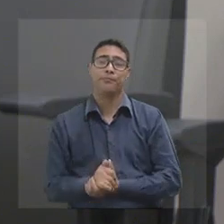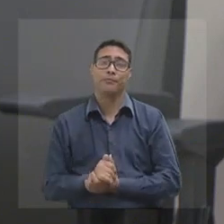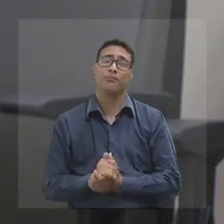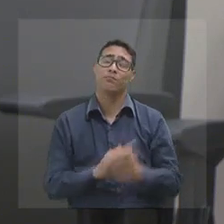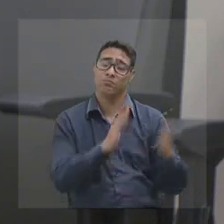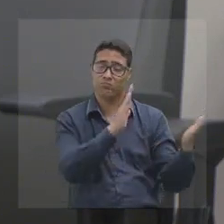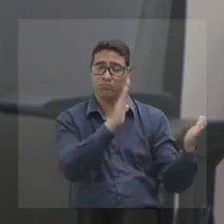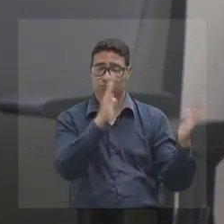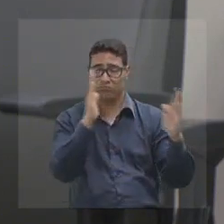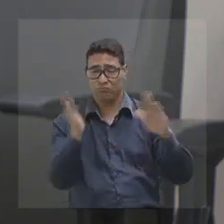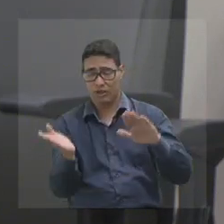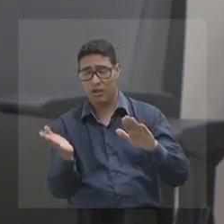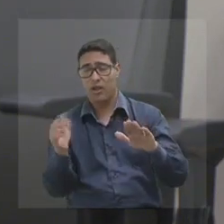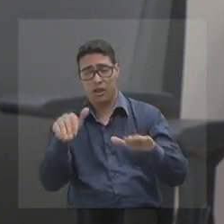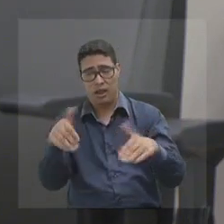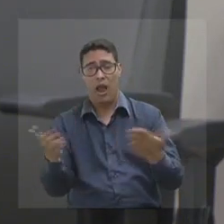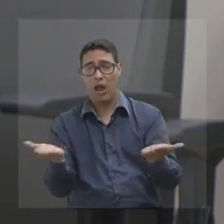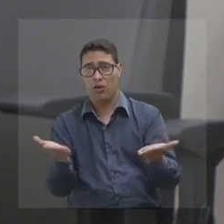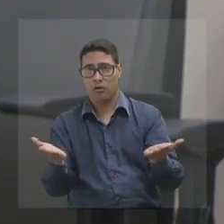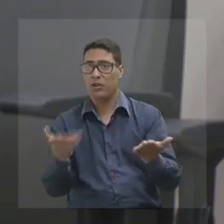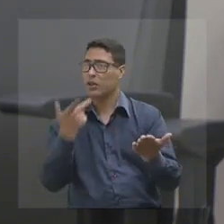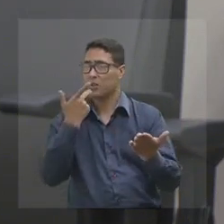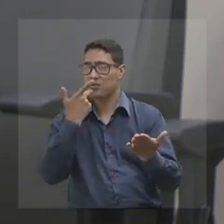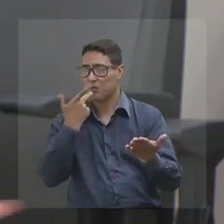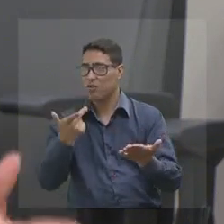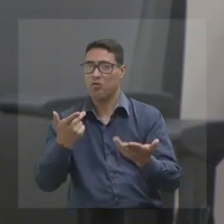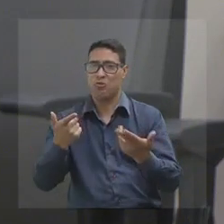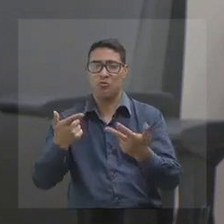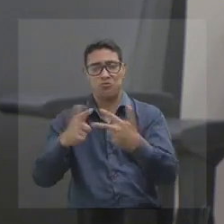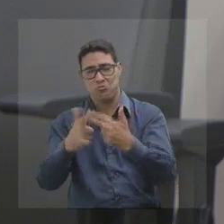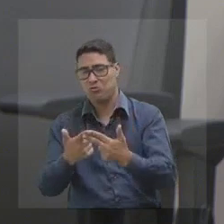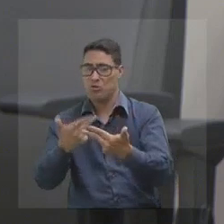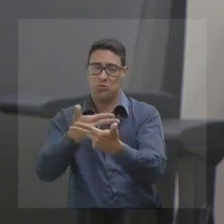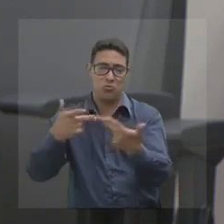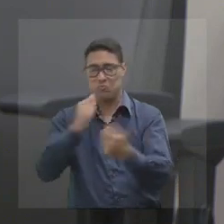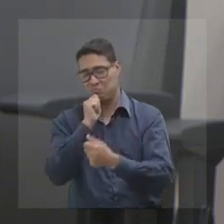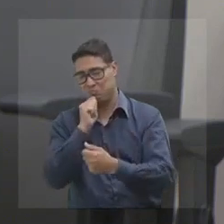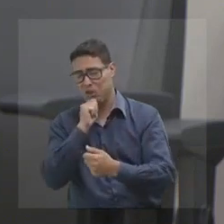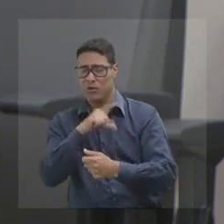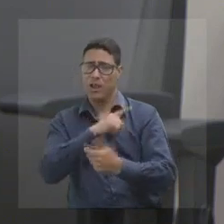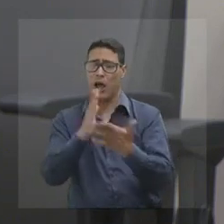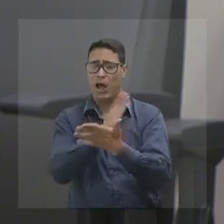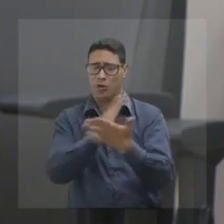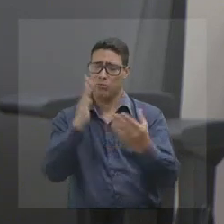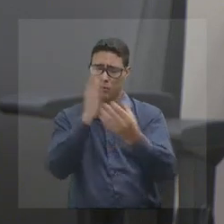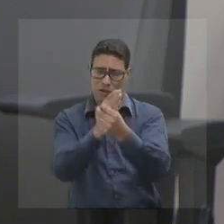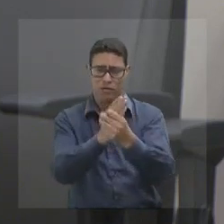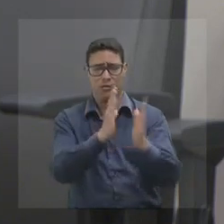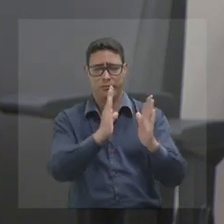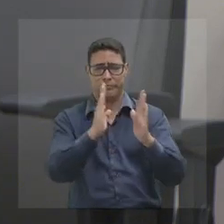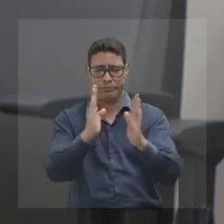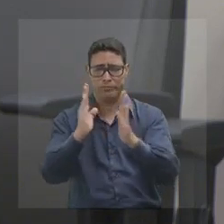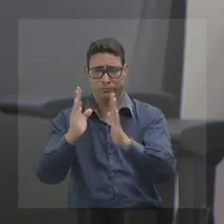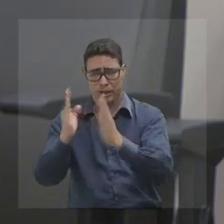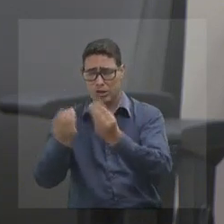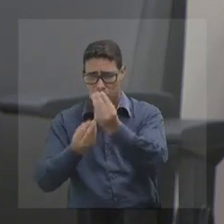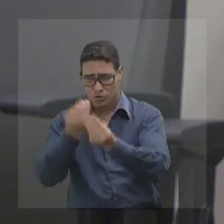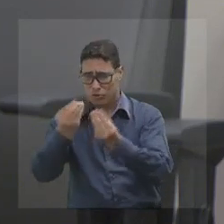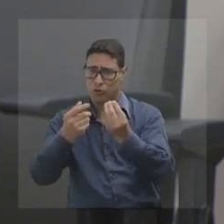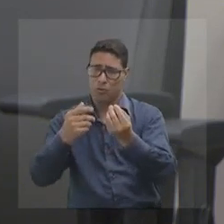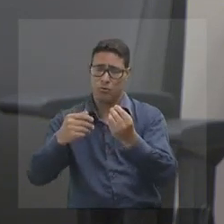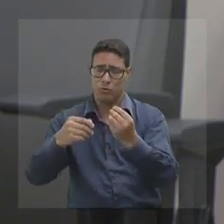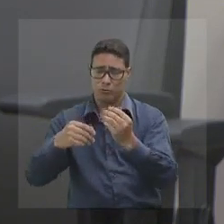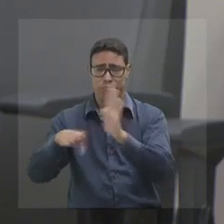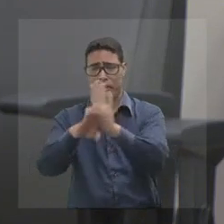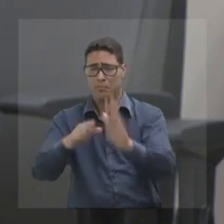tanto é que nós não soltamos Ainda nenhuma instrução de serviço estamos com alguns processos de avaliação de intervenção e mata atlântica